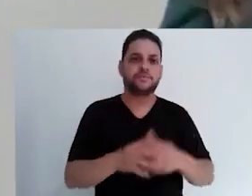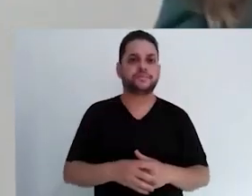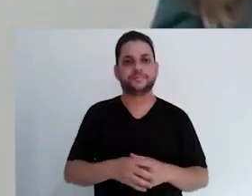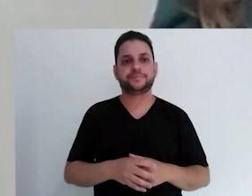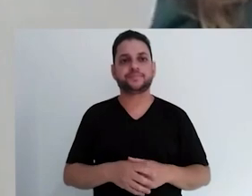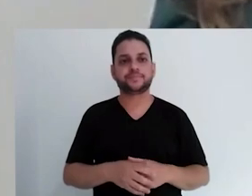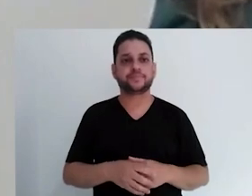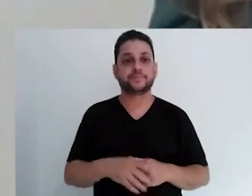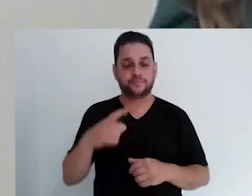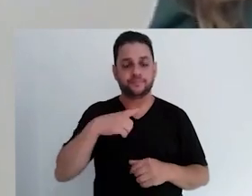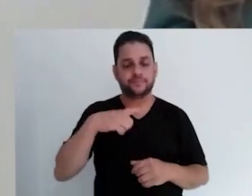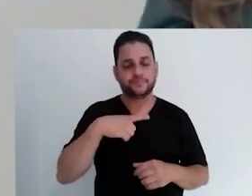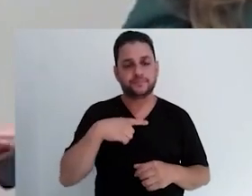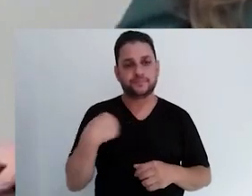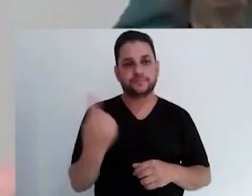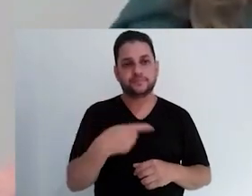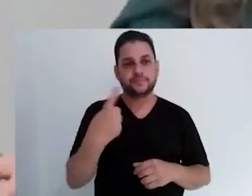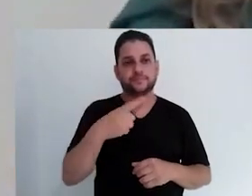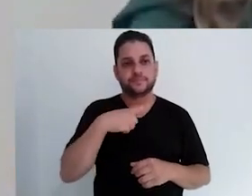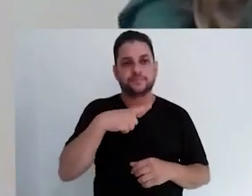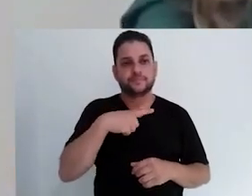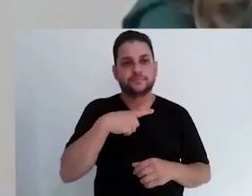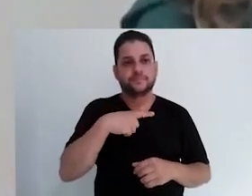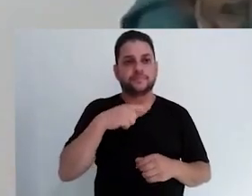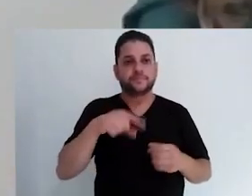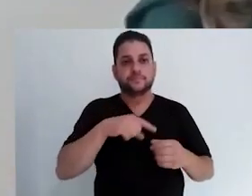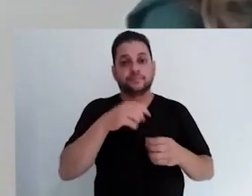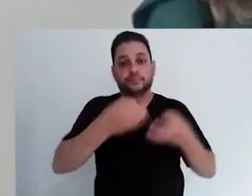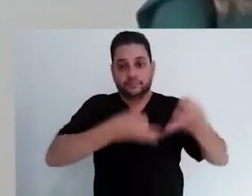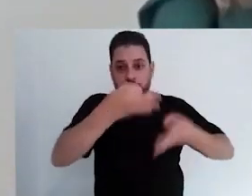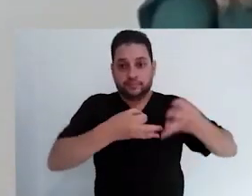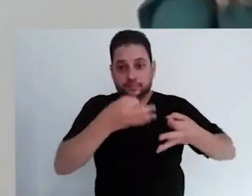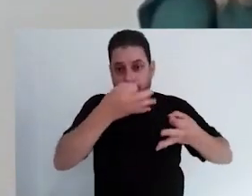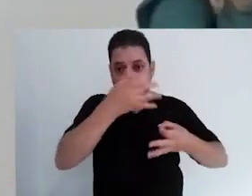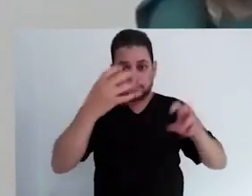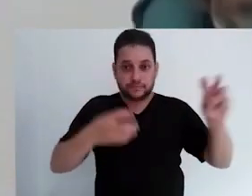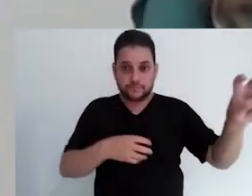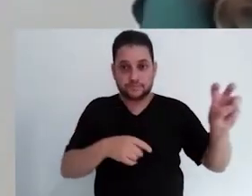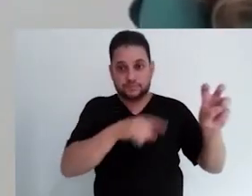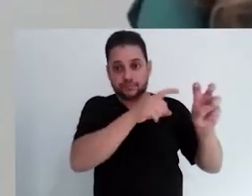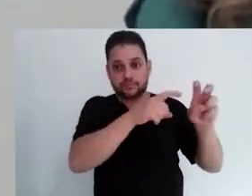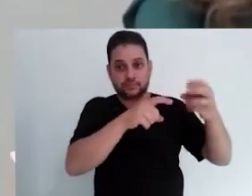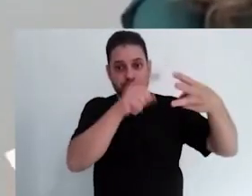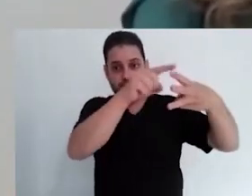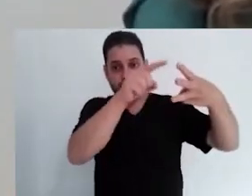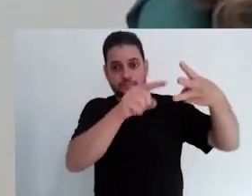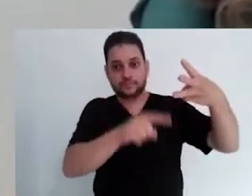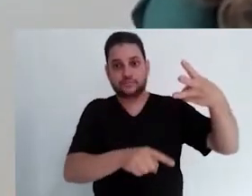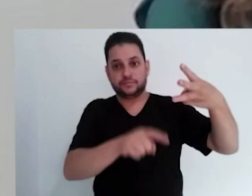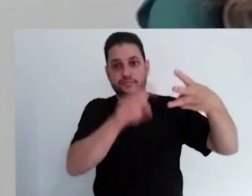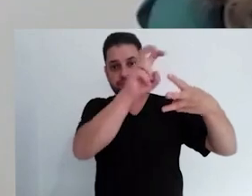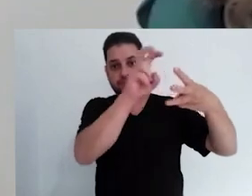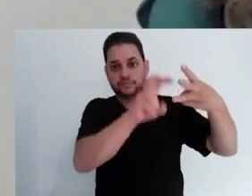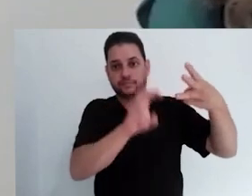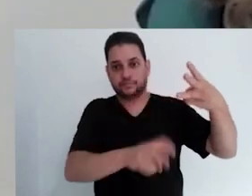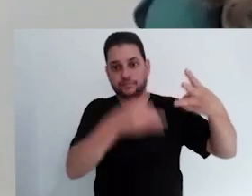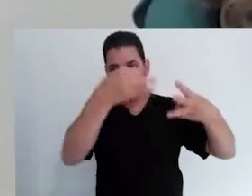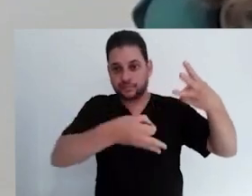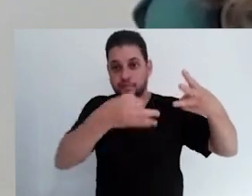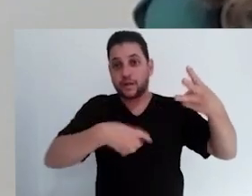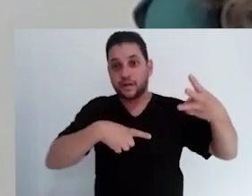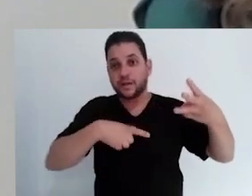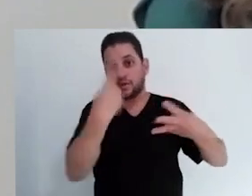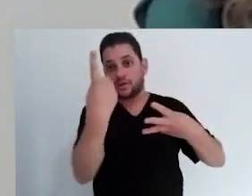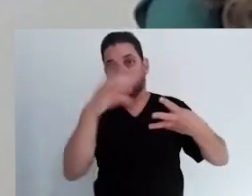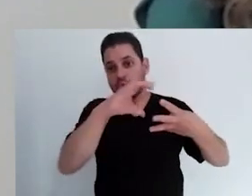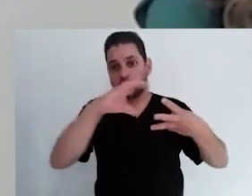A gente tem, como eu disse, são 5 juízes em cada um dos núcleos, além de um coordenador para o núcleo. Primeiro núcleo, o Dr.